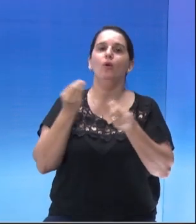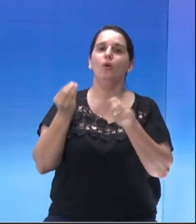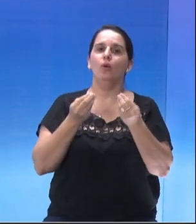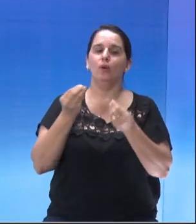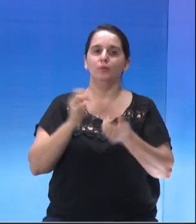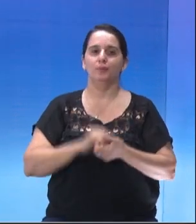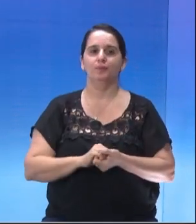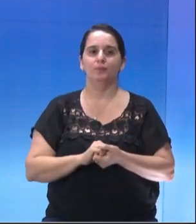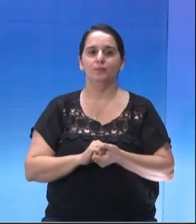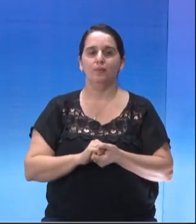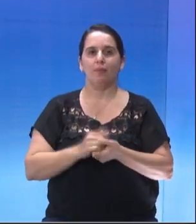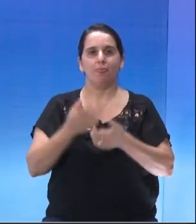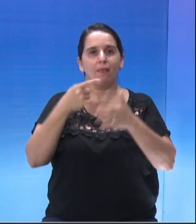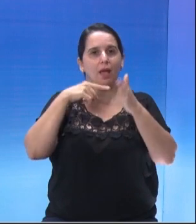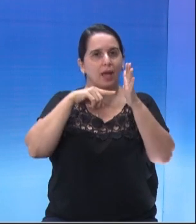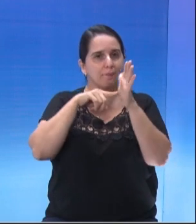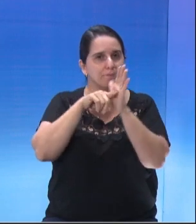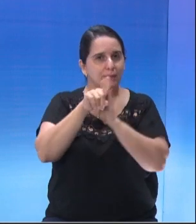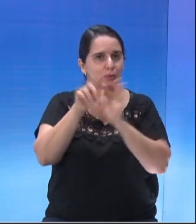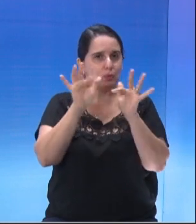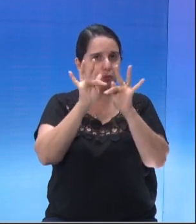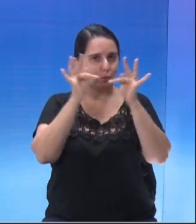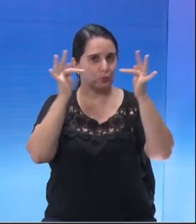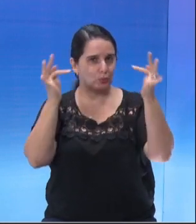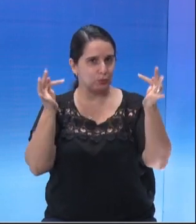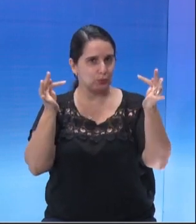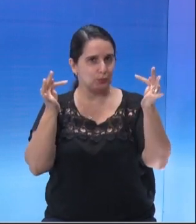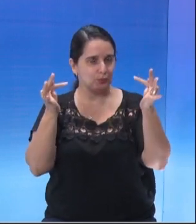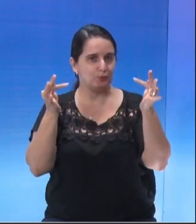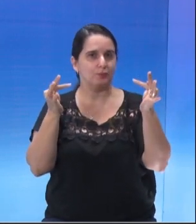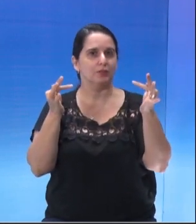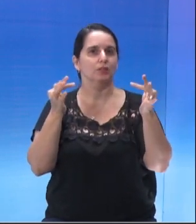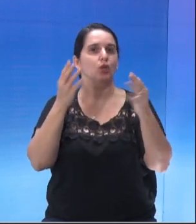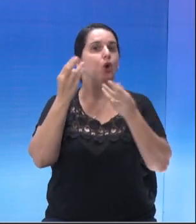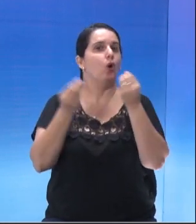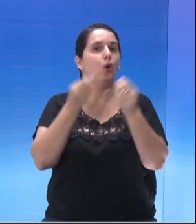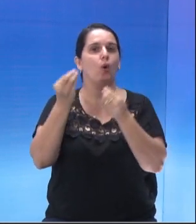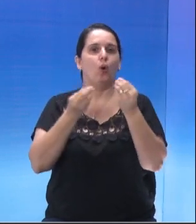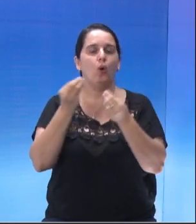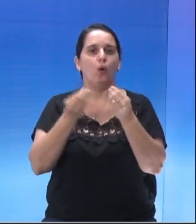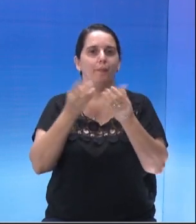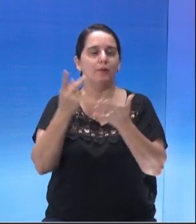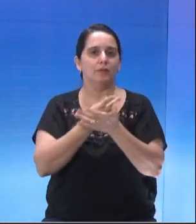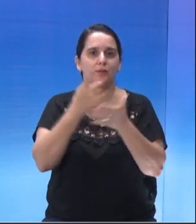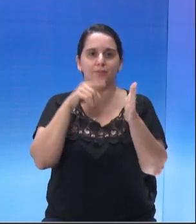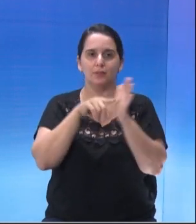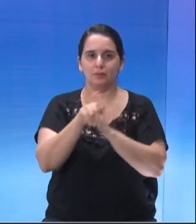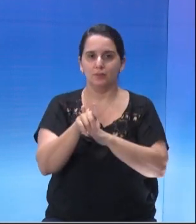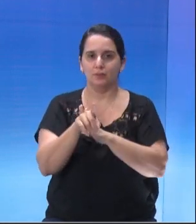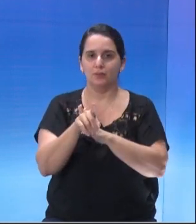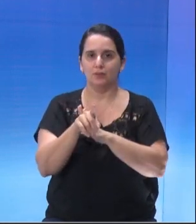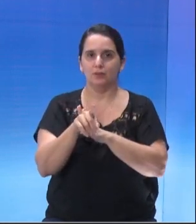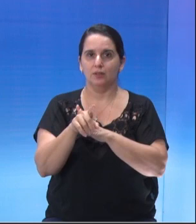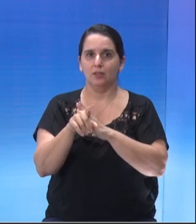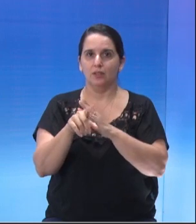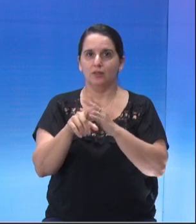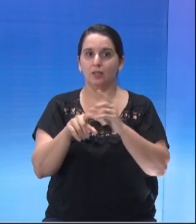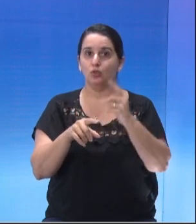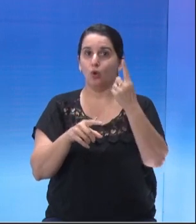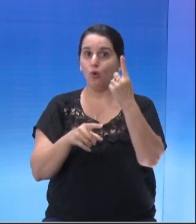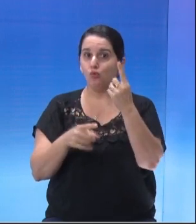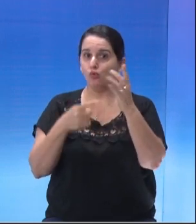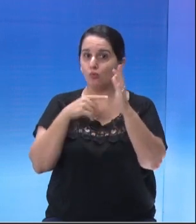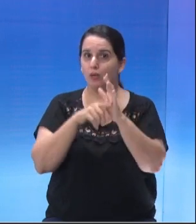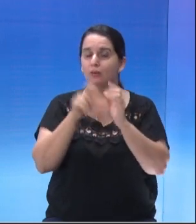Tem enunciado. Gente, é bom a gente estar atento a isso, para vocês conhecerem o estilo da prova. Há enunciado que tem mais de um período. Professor, o